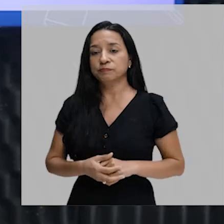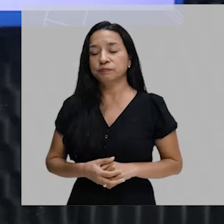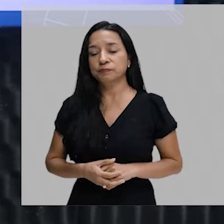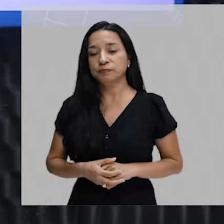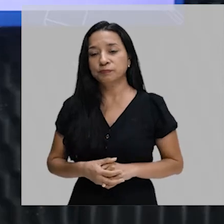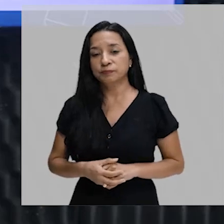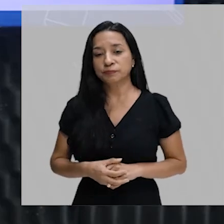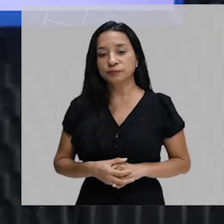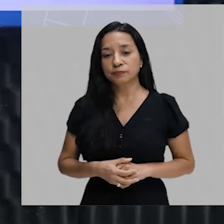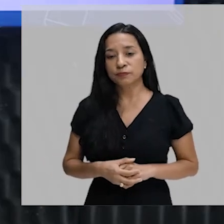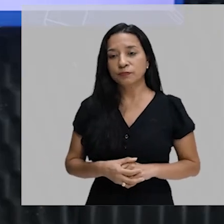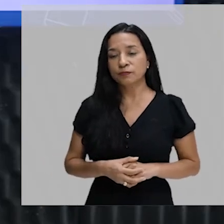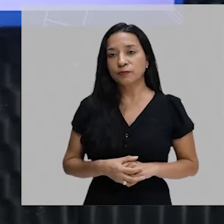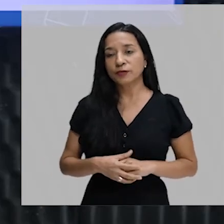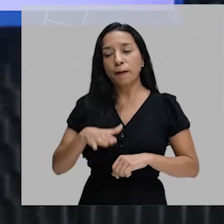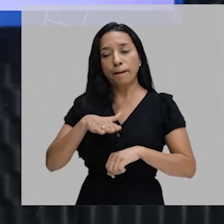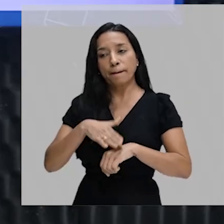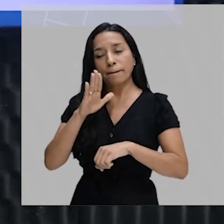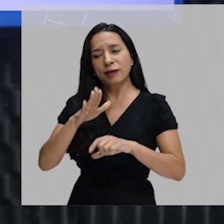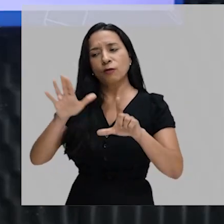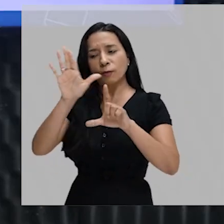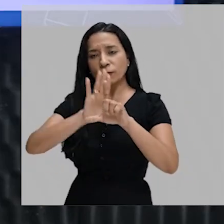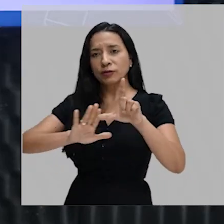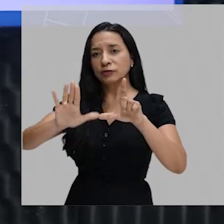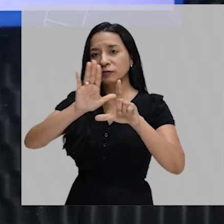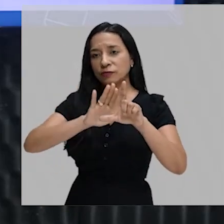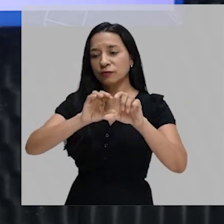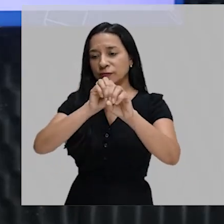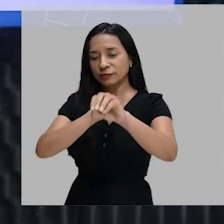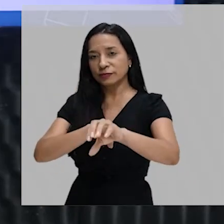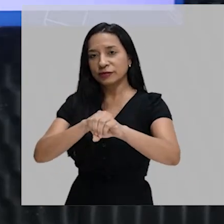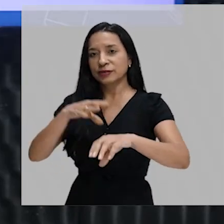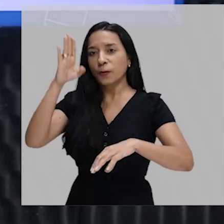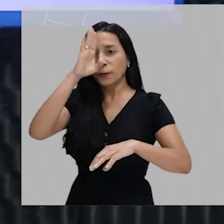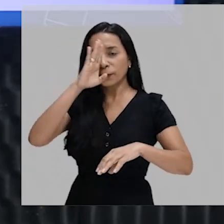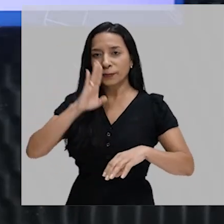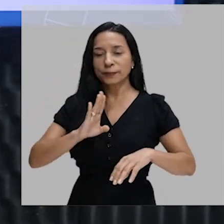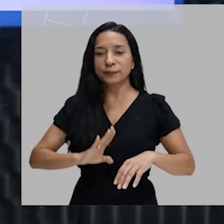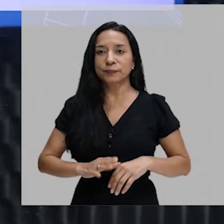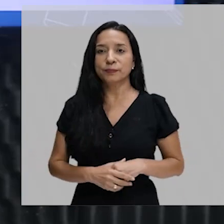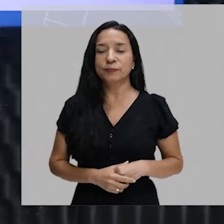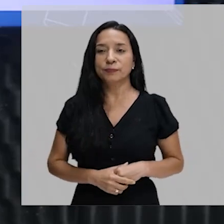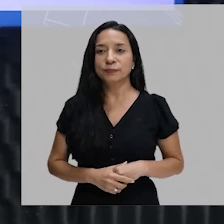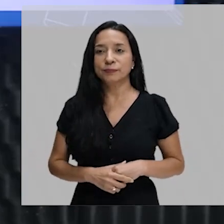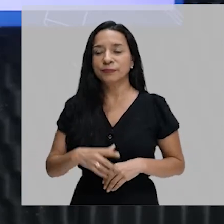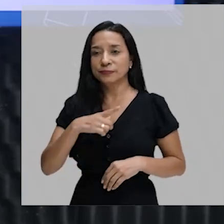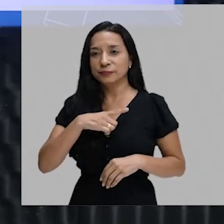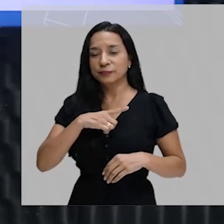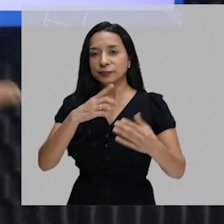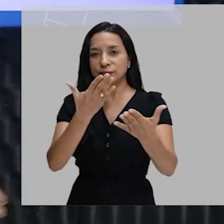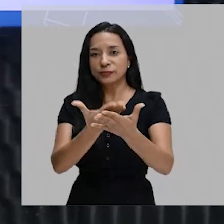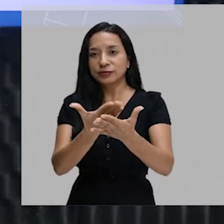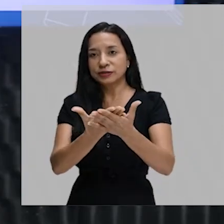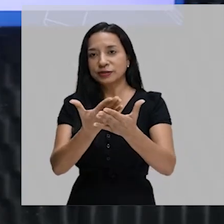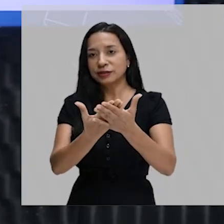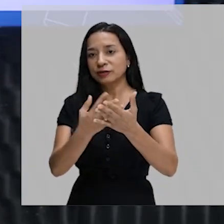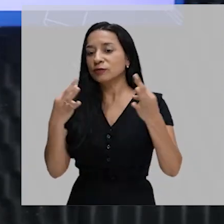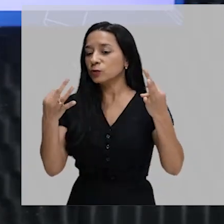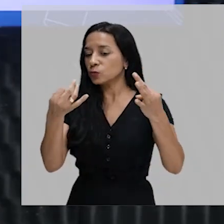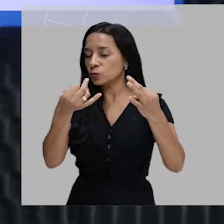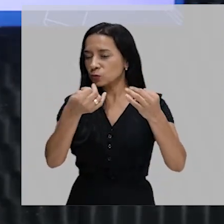Gonçalves Dias, a melhor plataforma de educação do Brasil. Temos aulas de todas